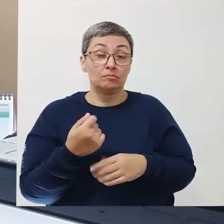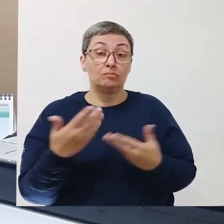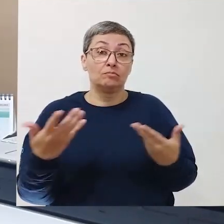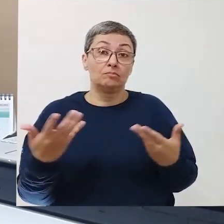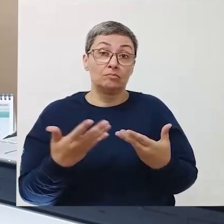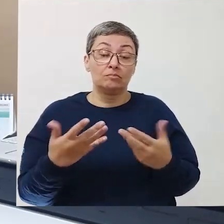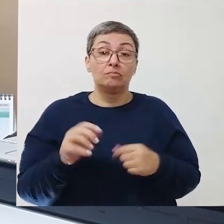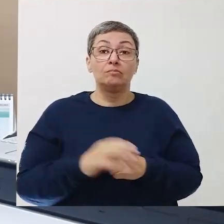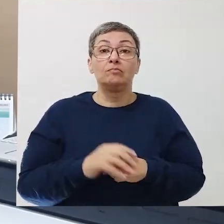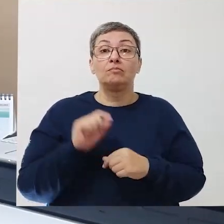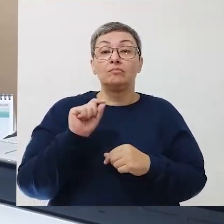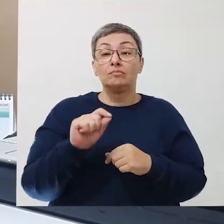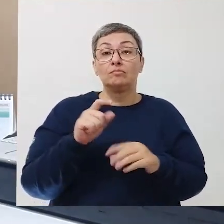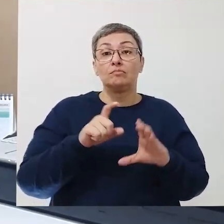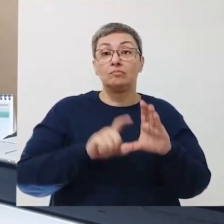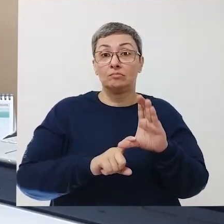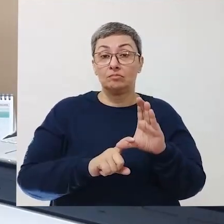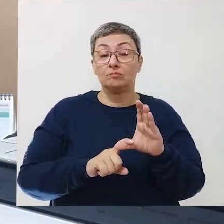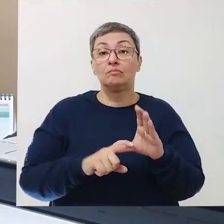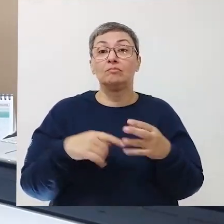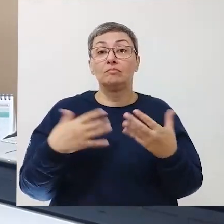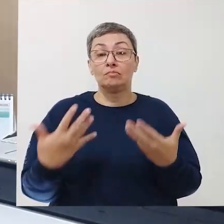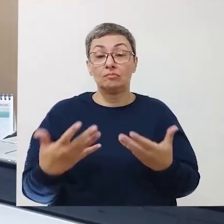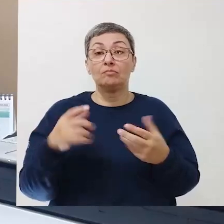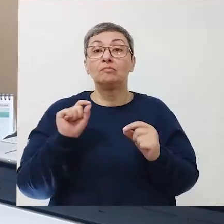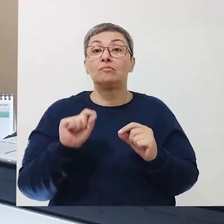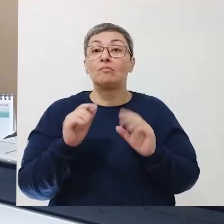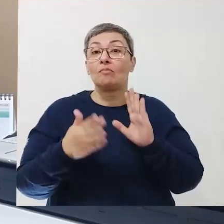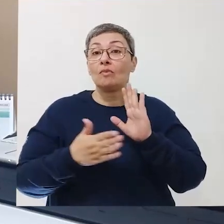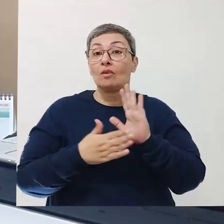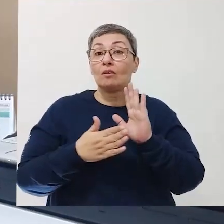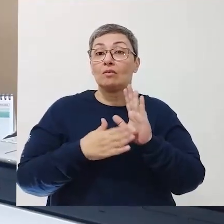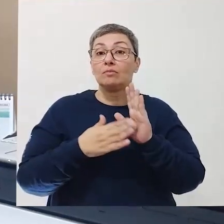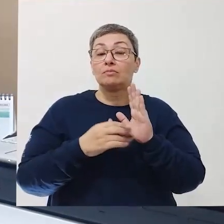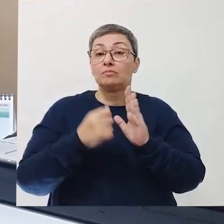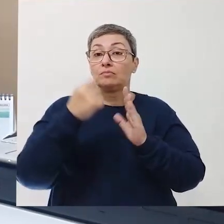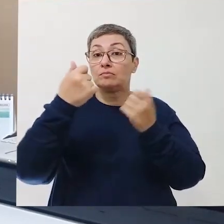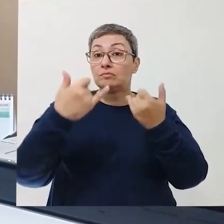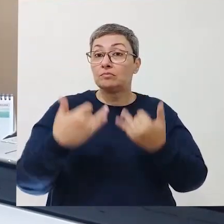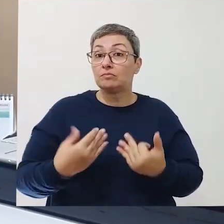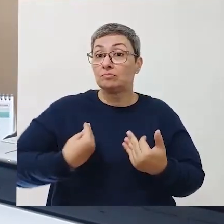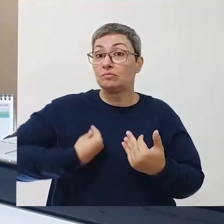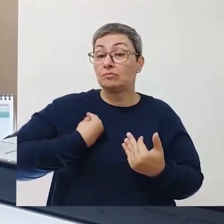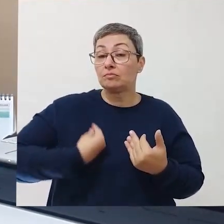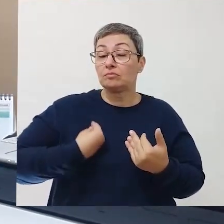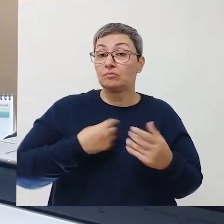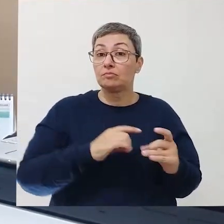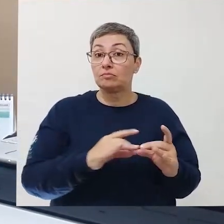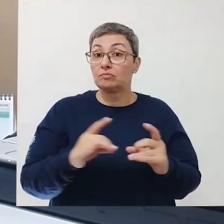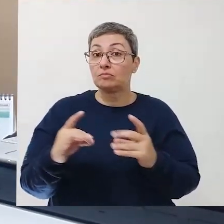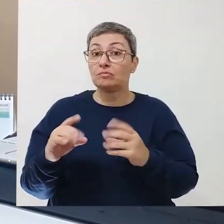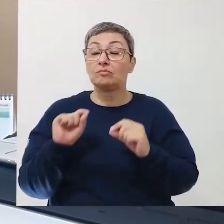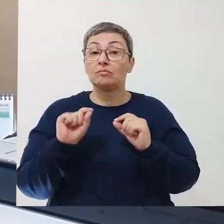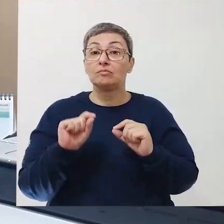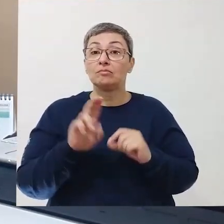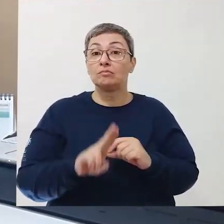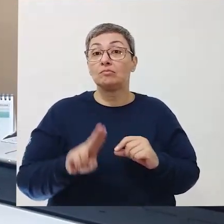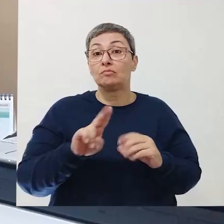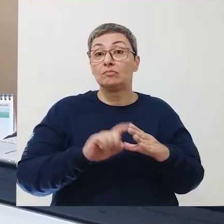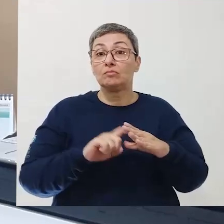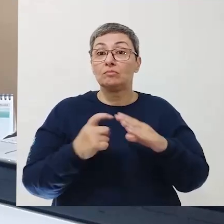Se você é vítima de bullying Denuncie, busque ajuda Fale com alguém